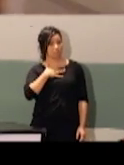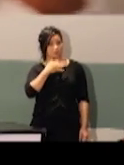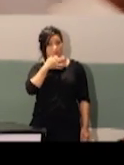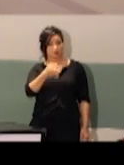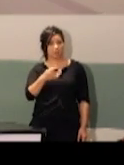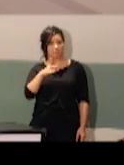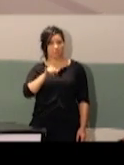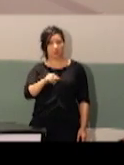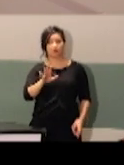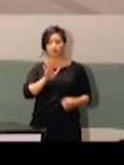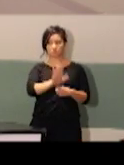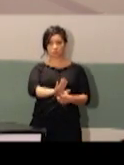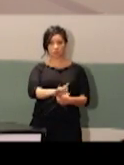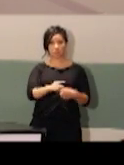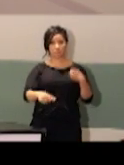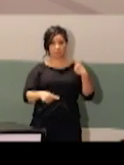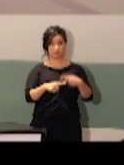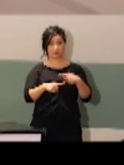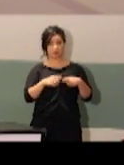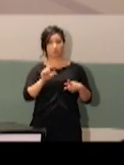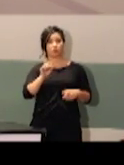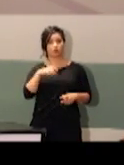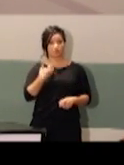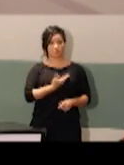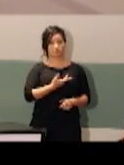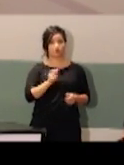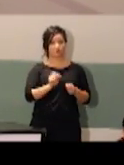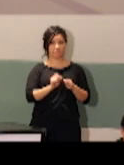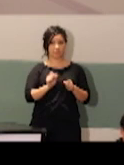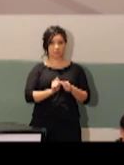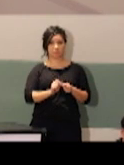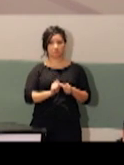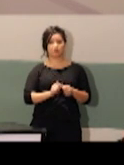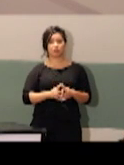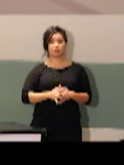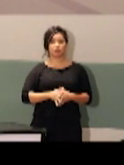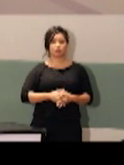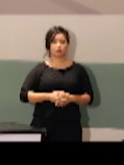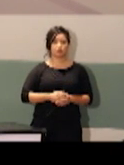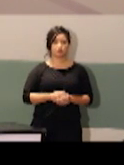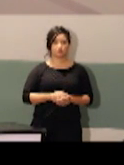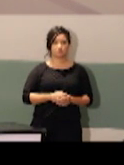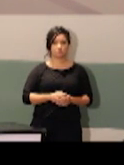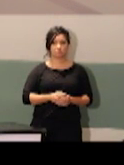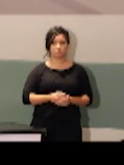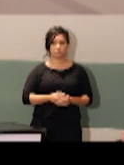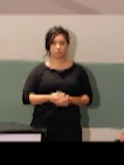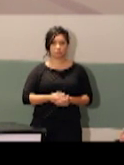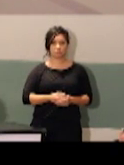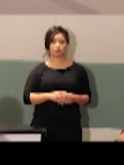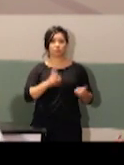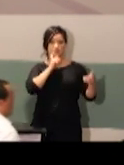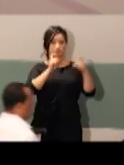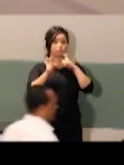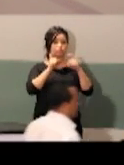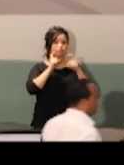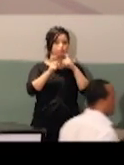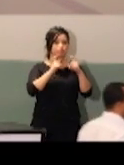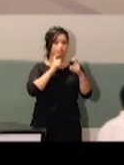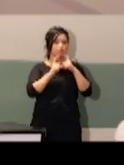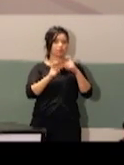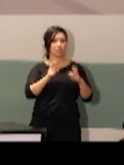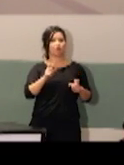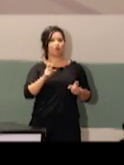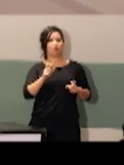porque, sobretudo, o que nós estamos fazendo justamente é ter uma administração transparente. Hoje,